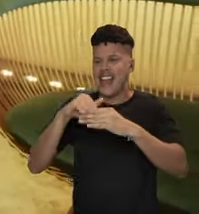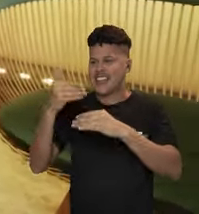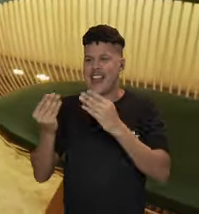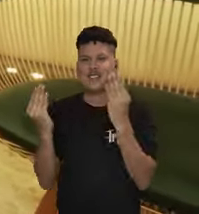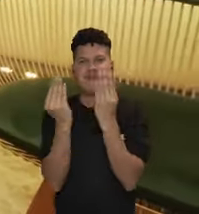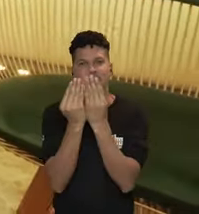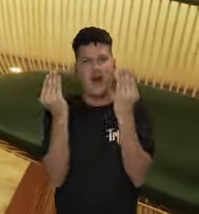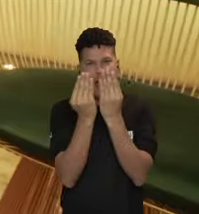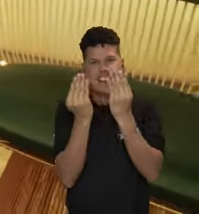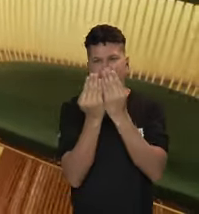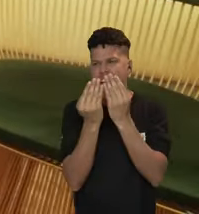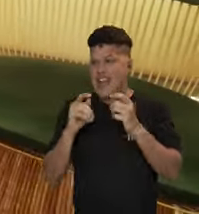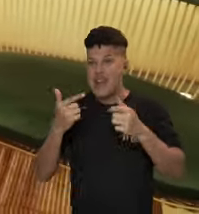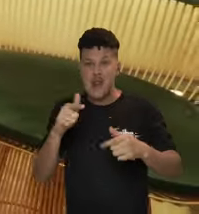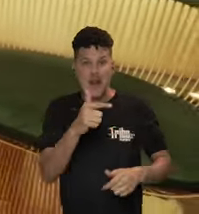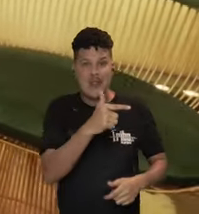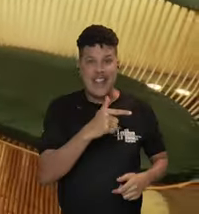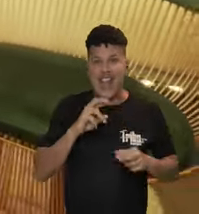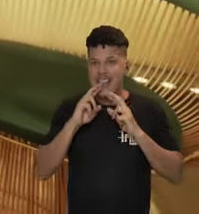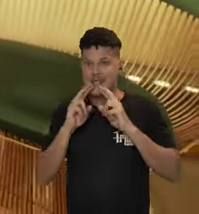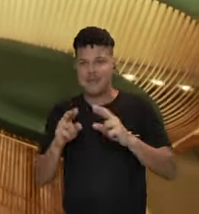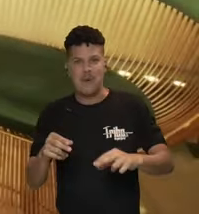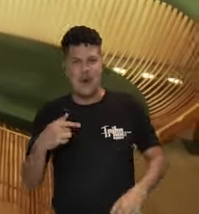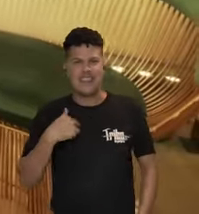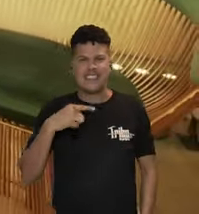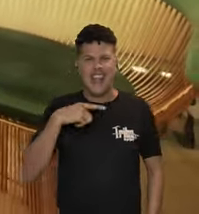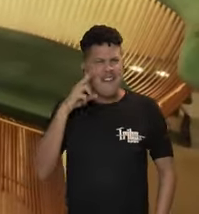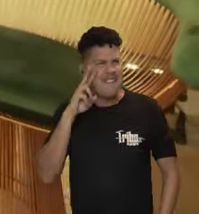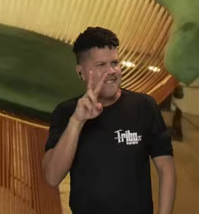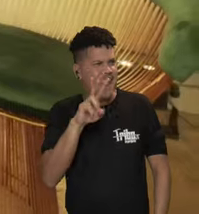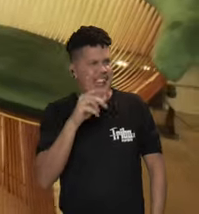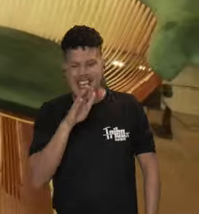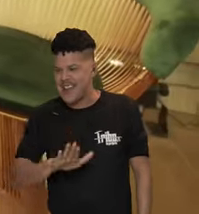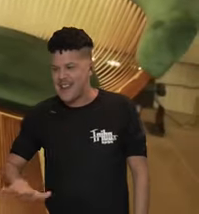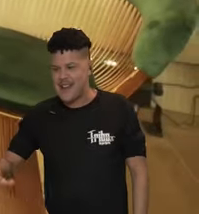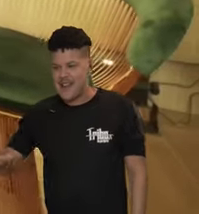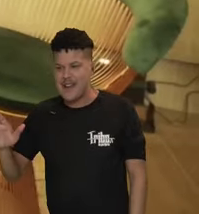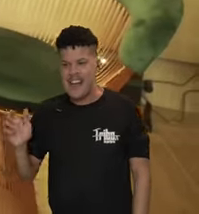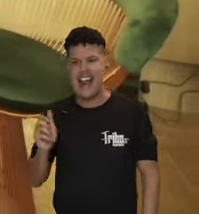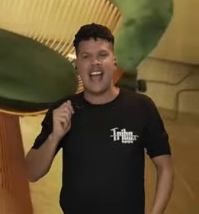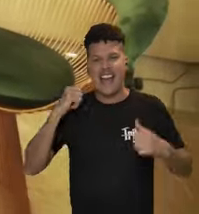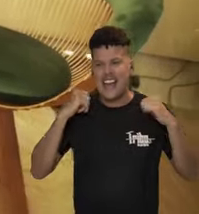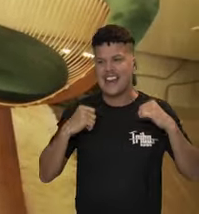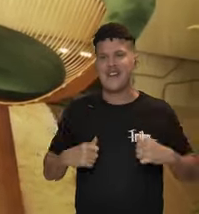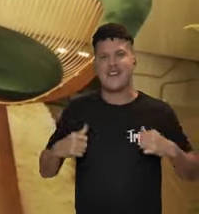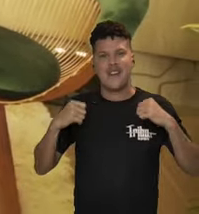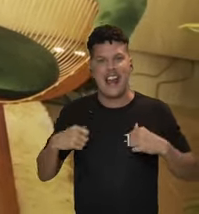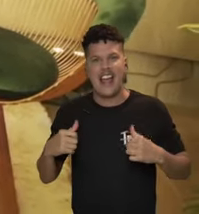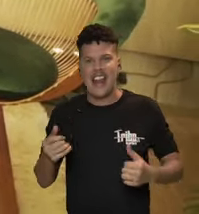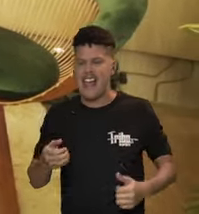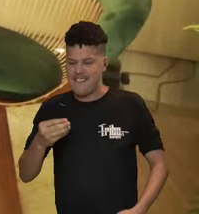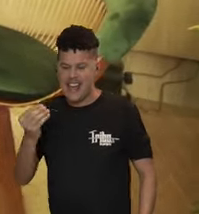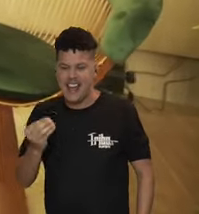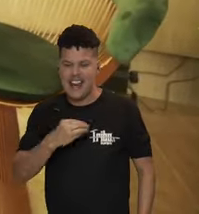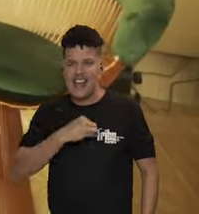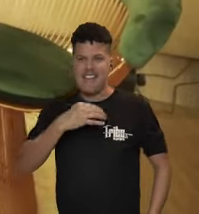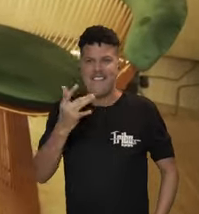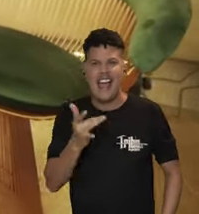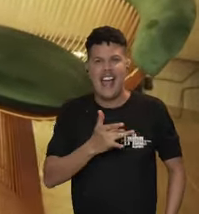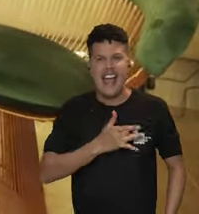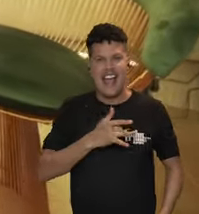e me pergunta sem uma resposta. Tá vendo aquele pivete com o colete da escola? Levanta a fé no coração e os cadernos na